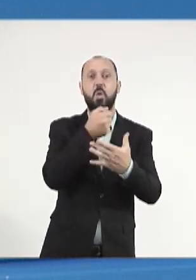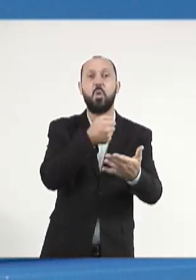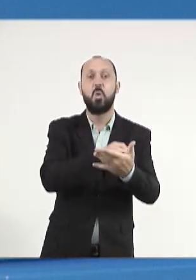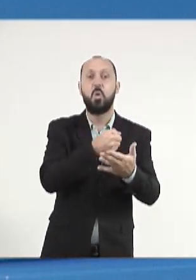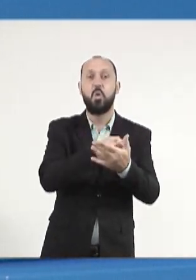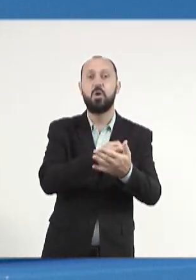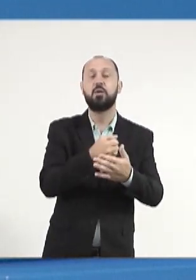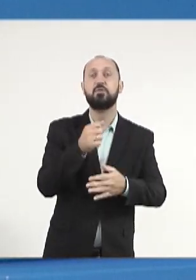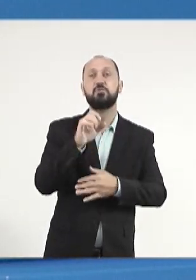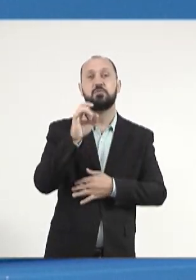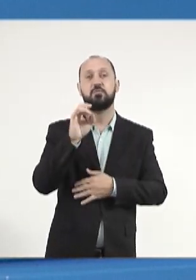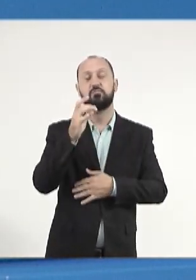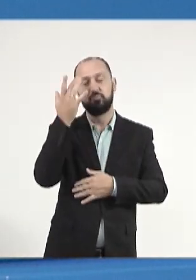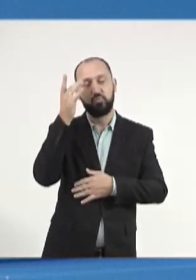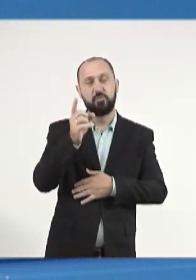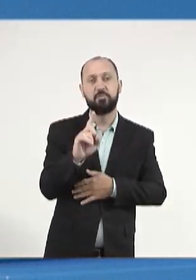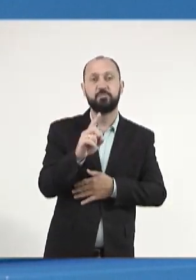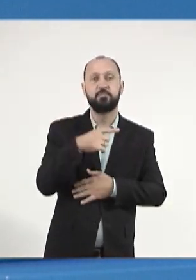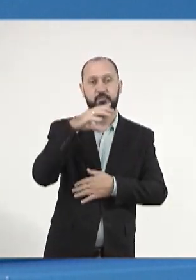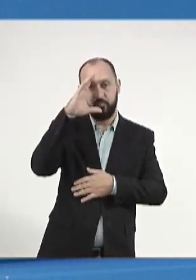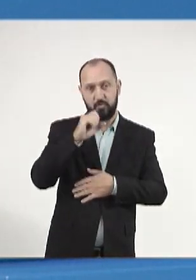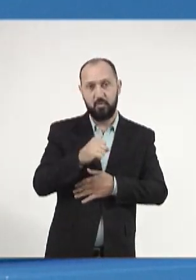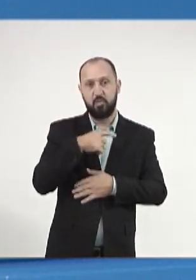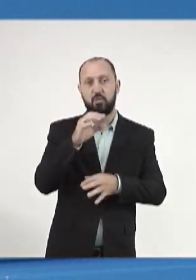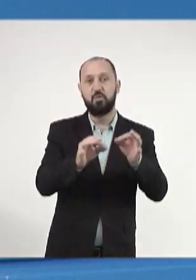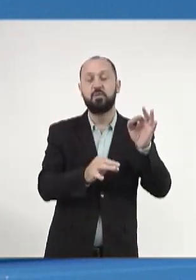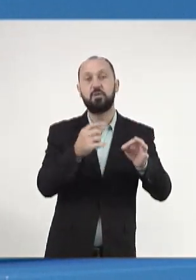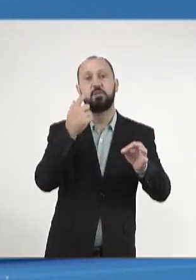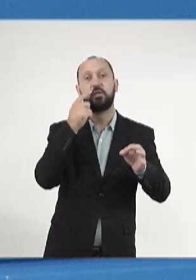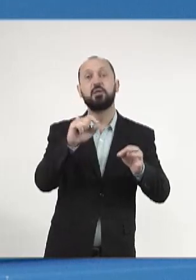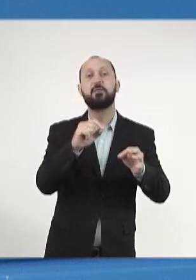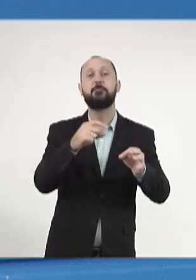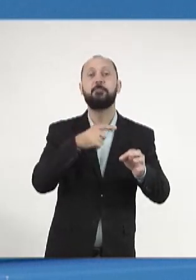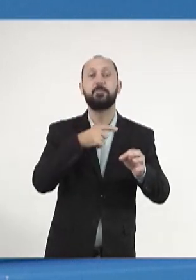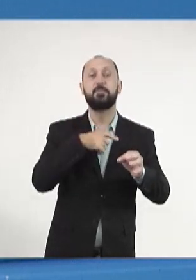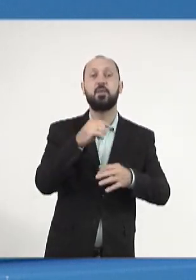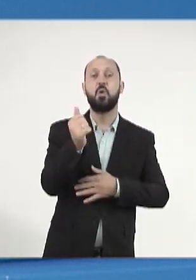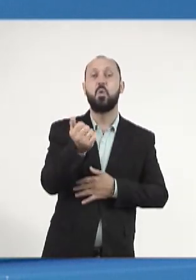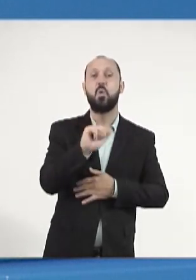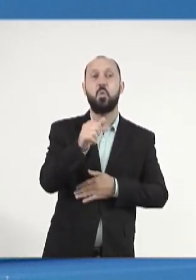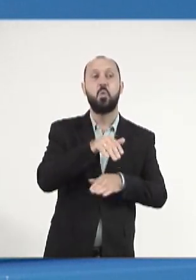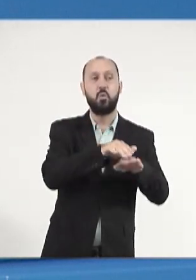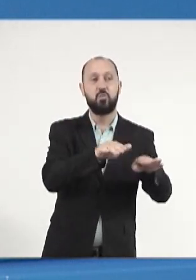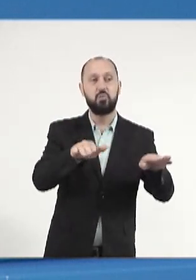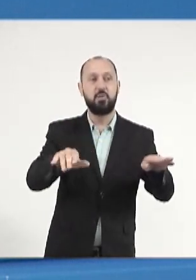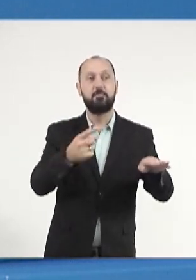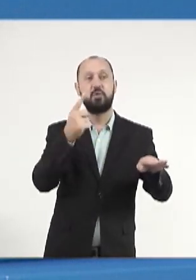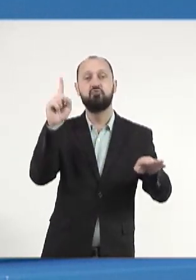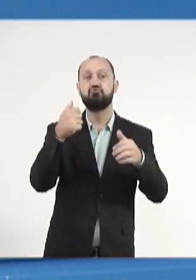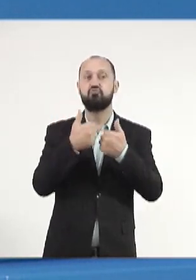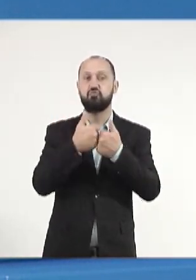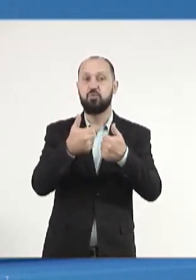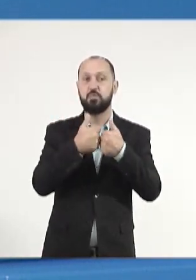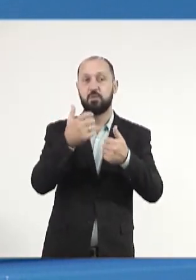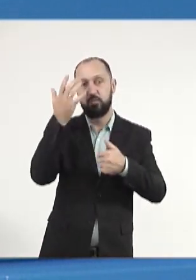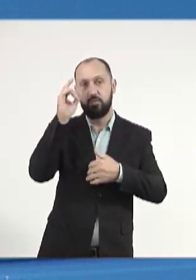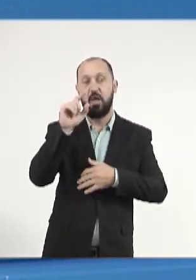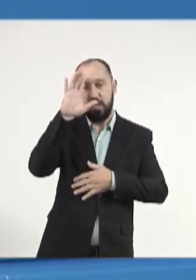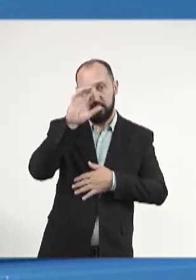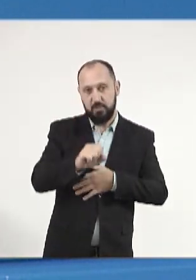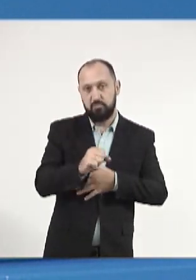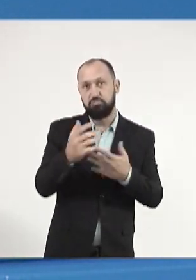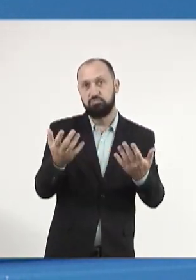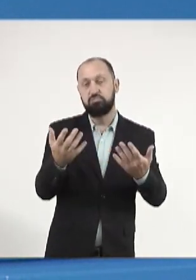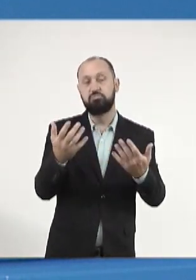garantir. Não sei se na decisão judicial está previsto que tenha 11 camburões e mais um ônibus, né? É essa a